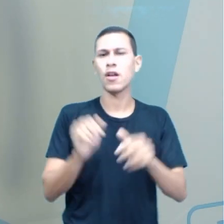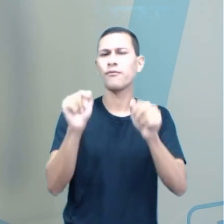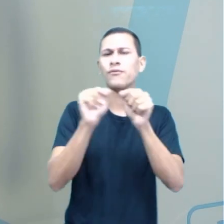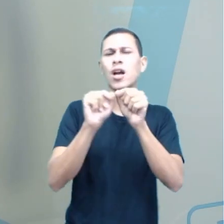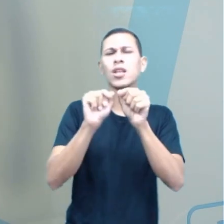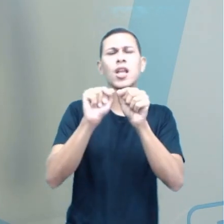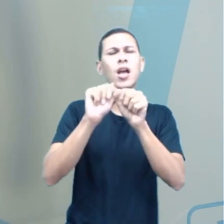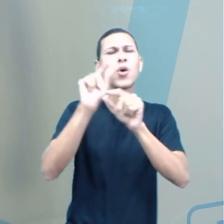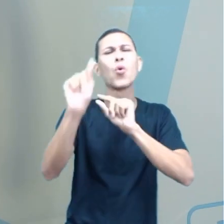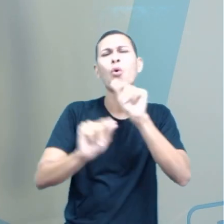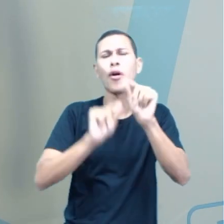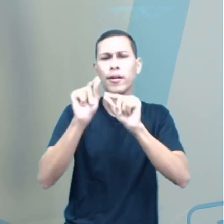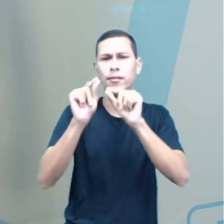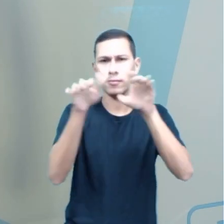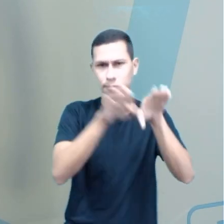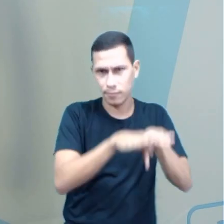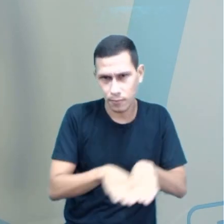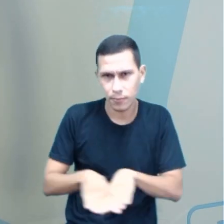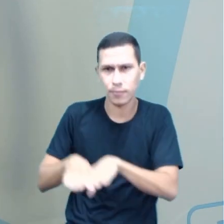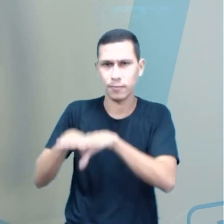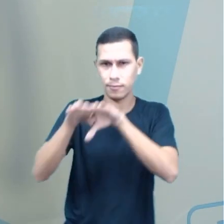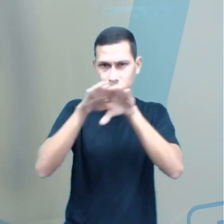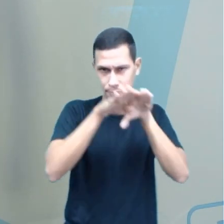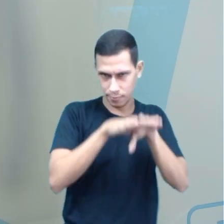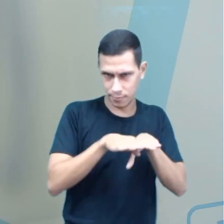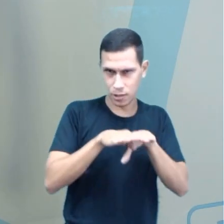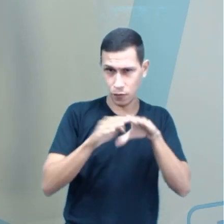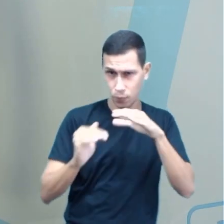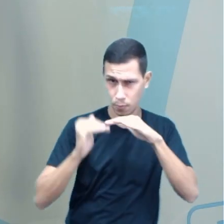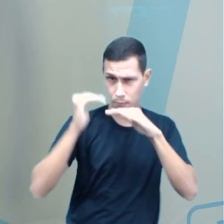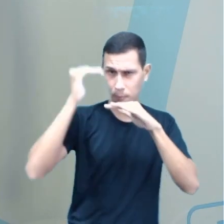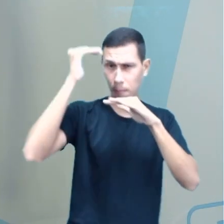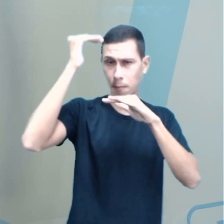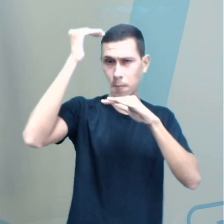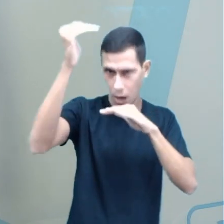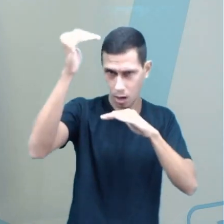curto? Desculpem. No comparativo de superioridade.